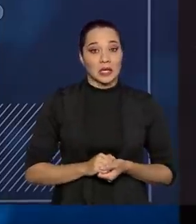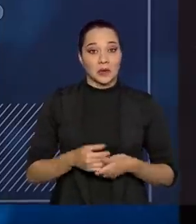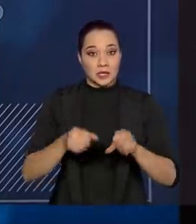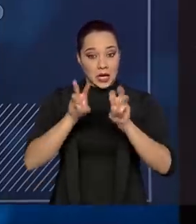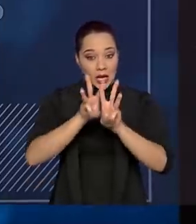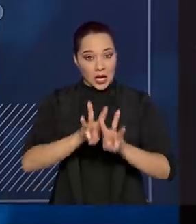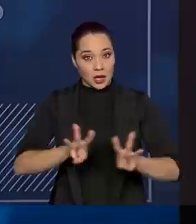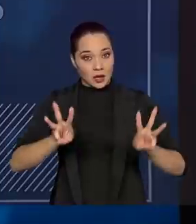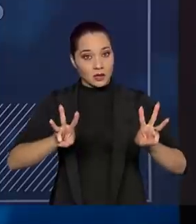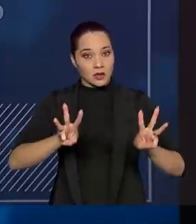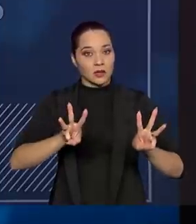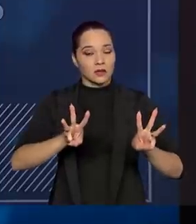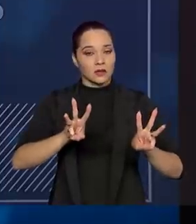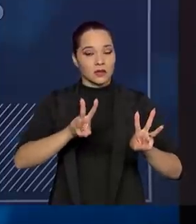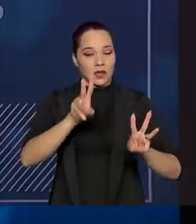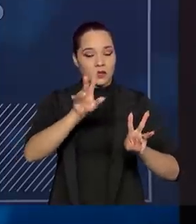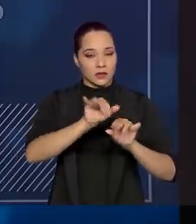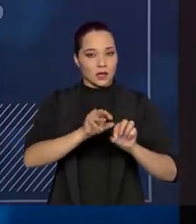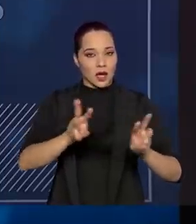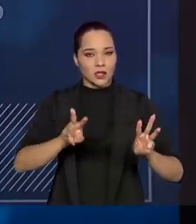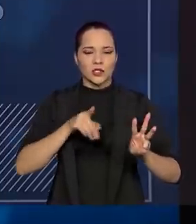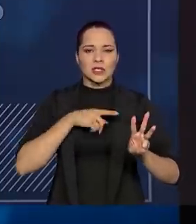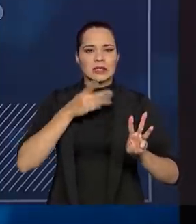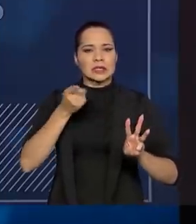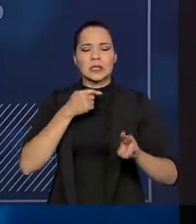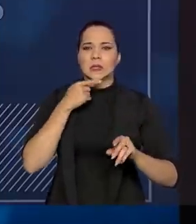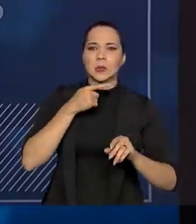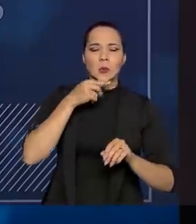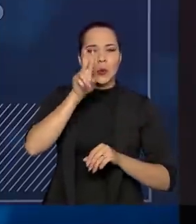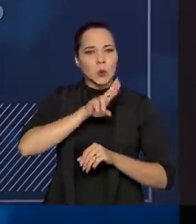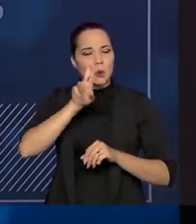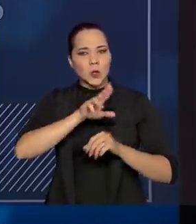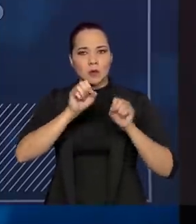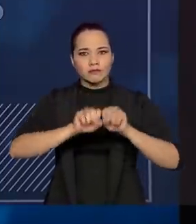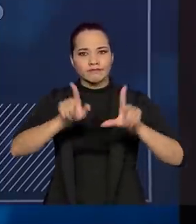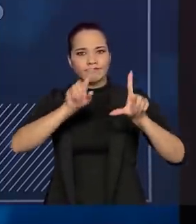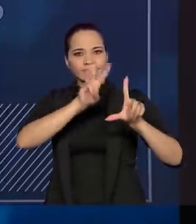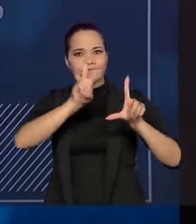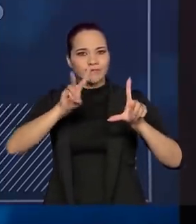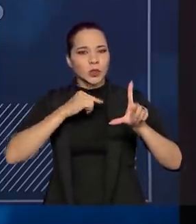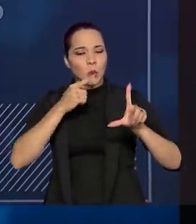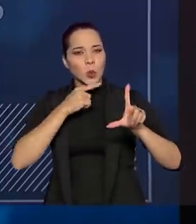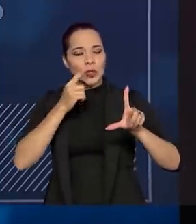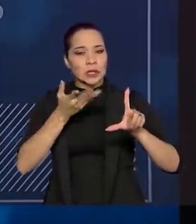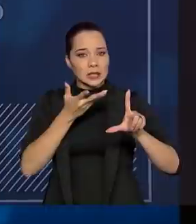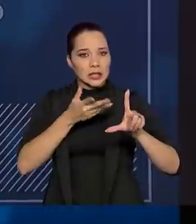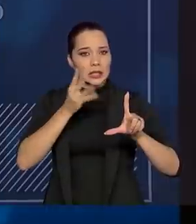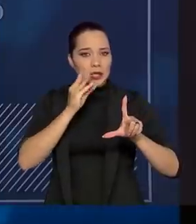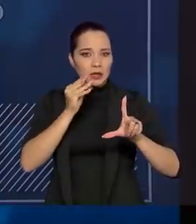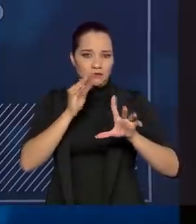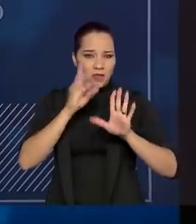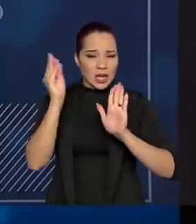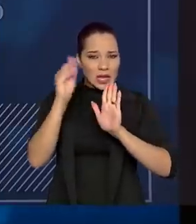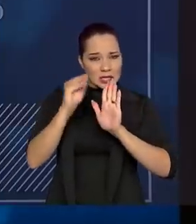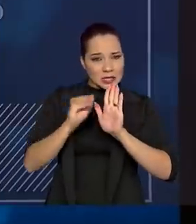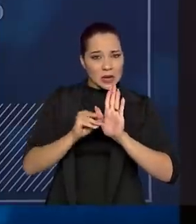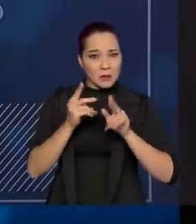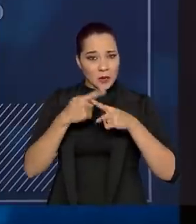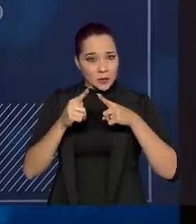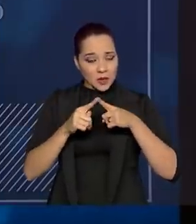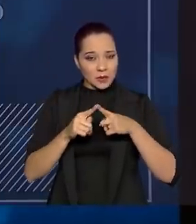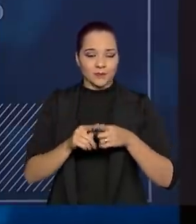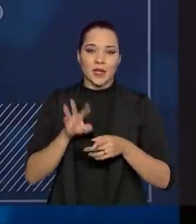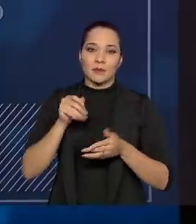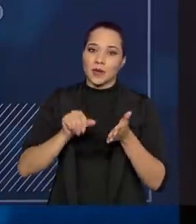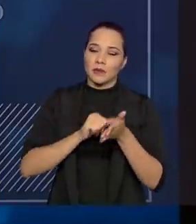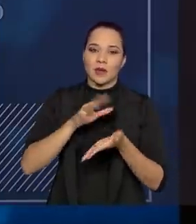né, consumidor.gov.br. Ali, se você nunca utilizou a plataforma e gostaria de deixar registrada a sua demanda, primeira coisa é